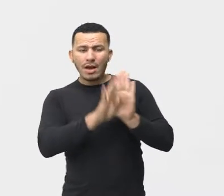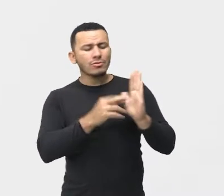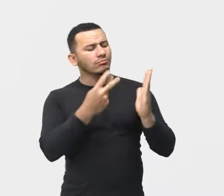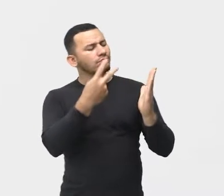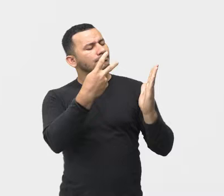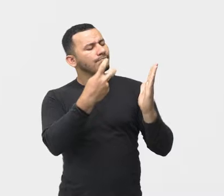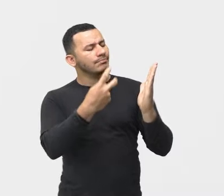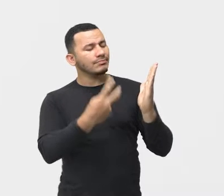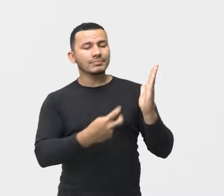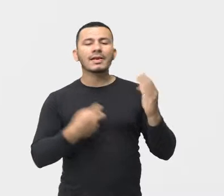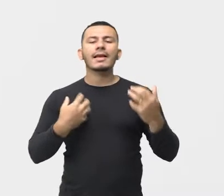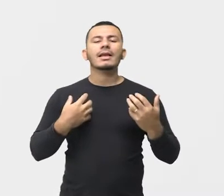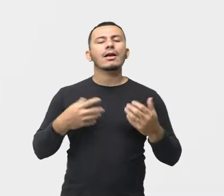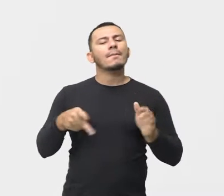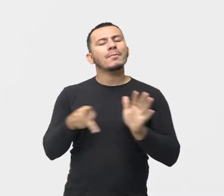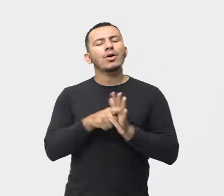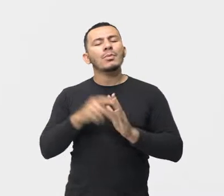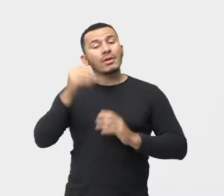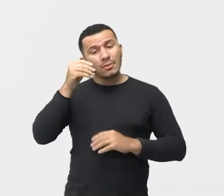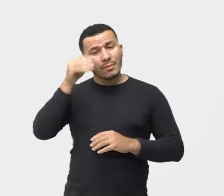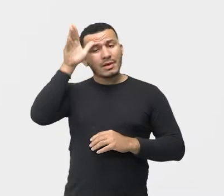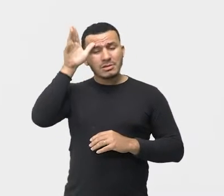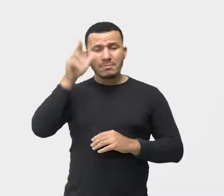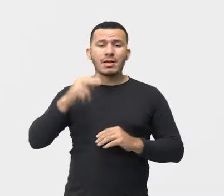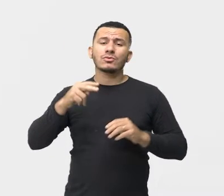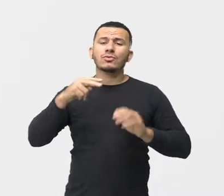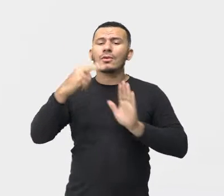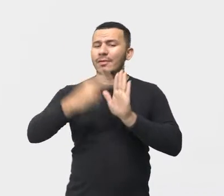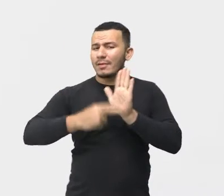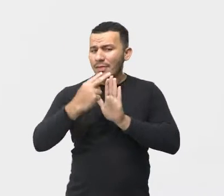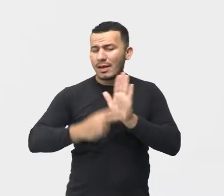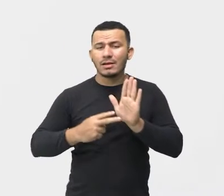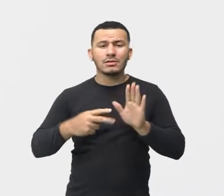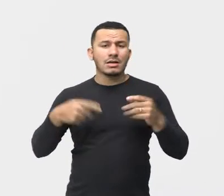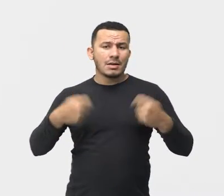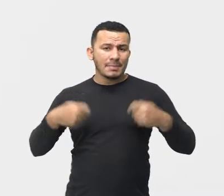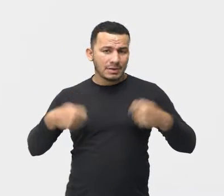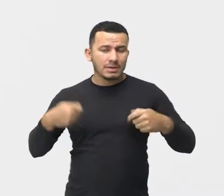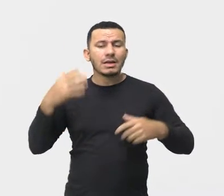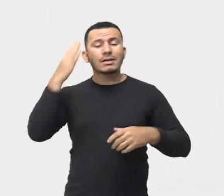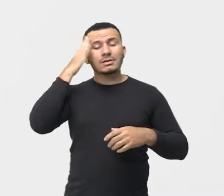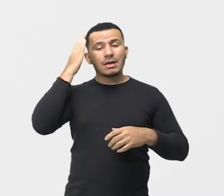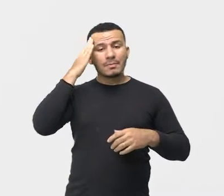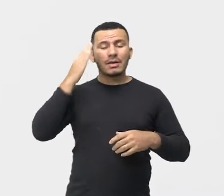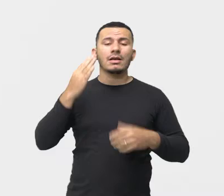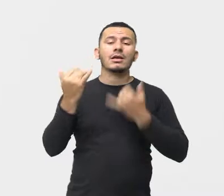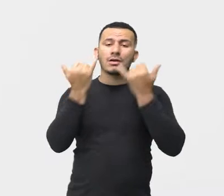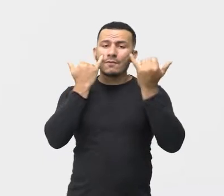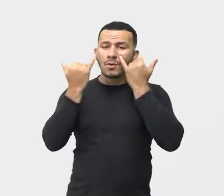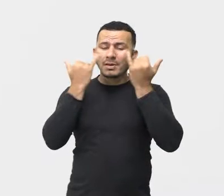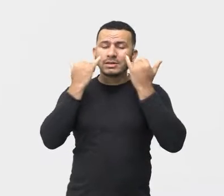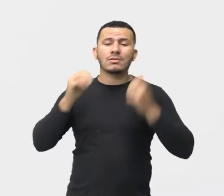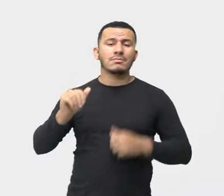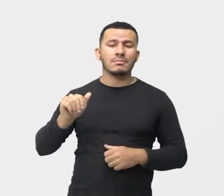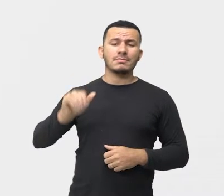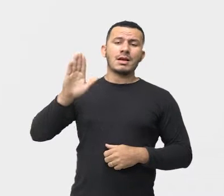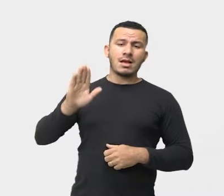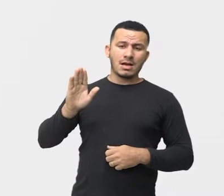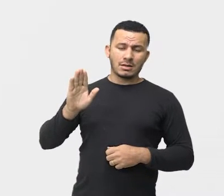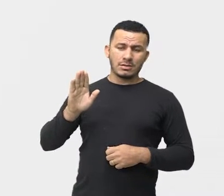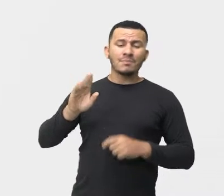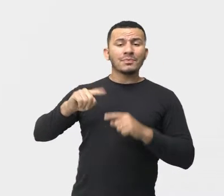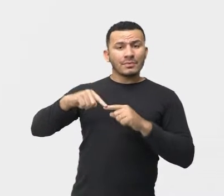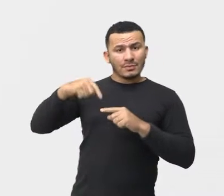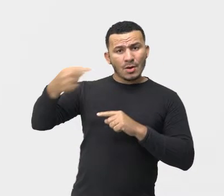que ele quer saber mais, perceber que ele precisa encontrar mais informações. E aí ele vai fazer